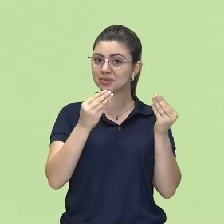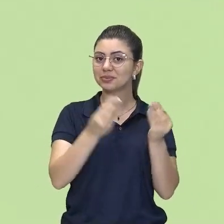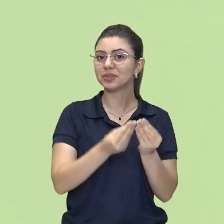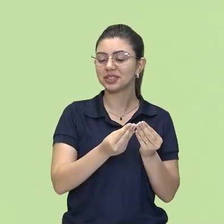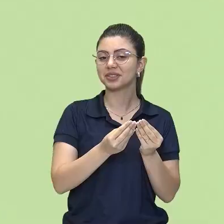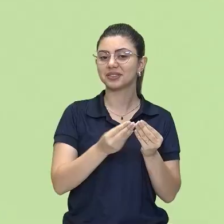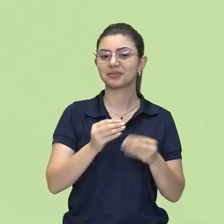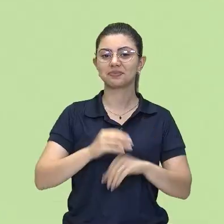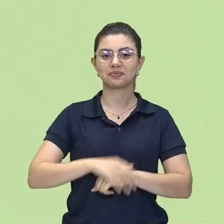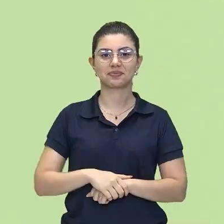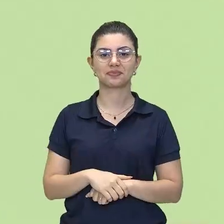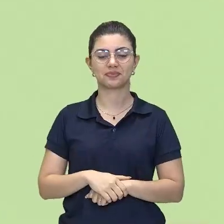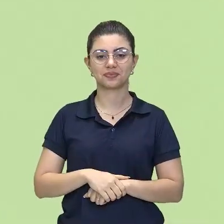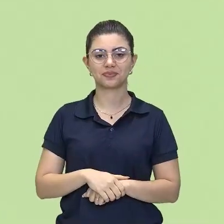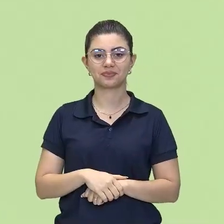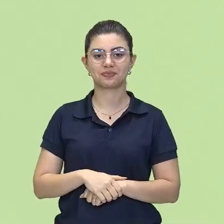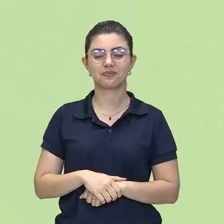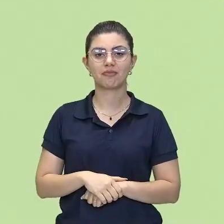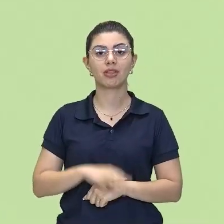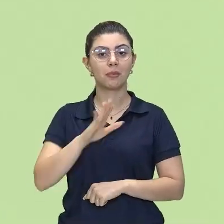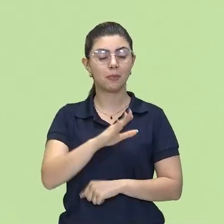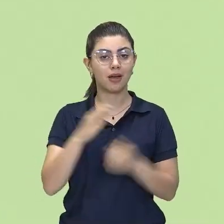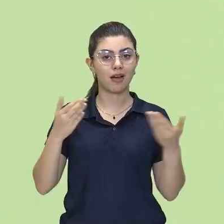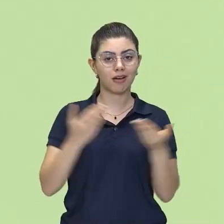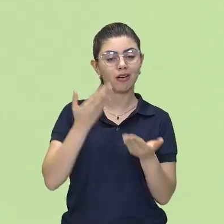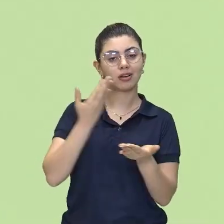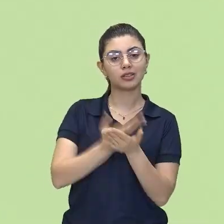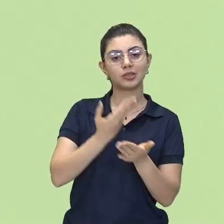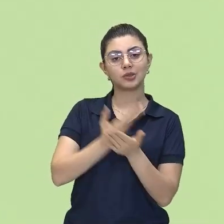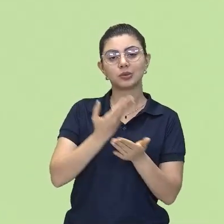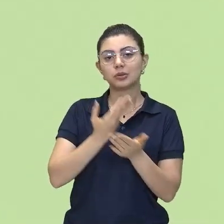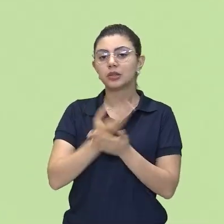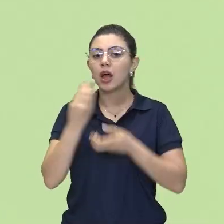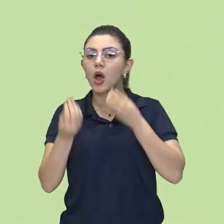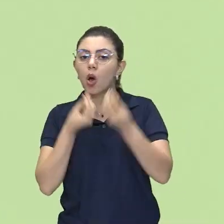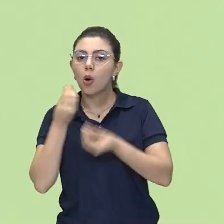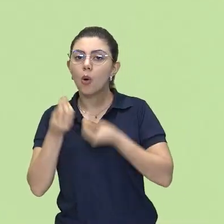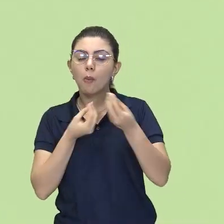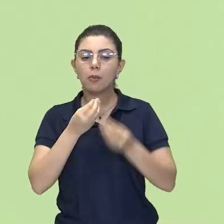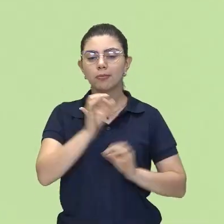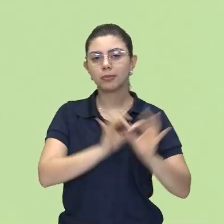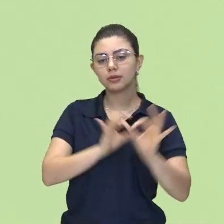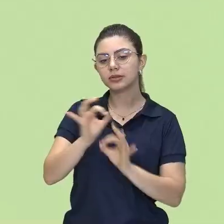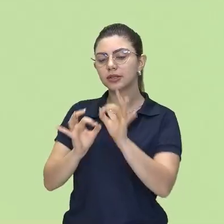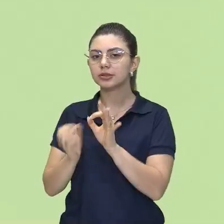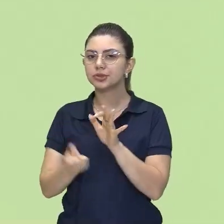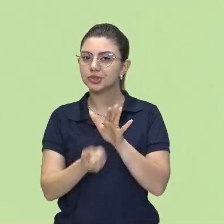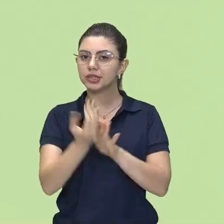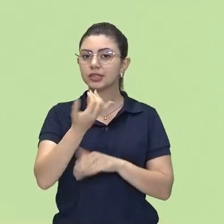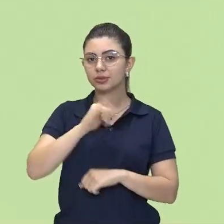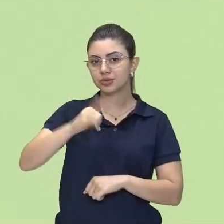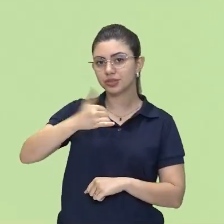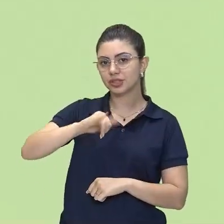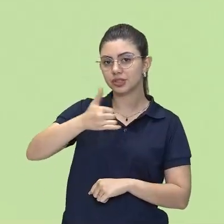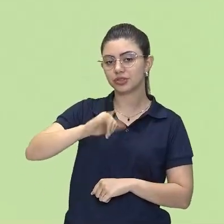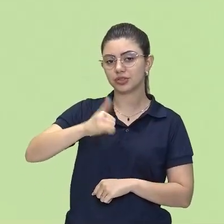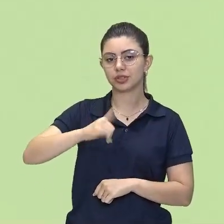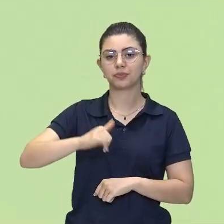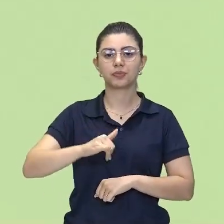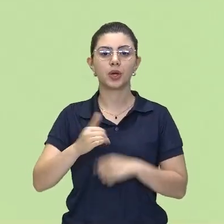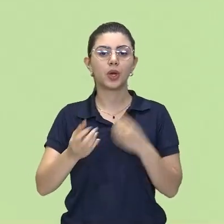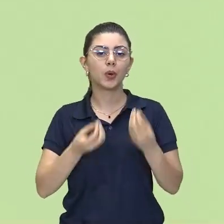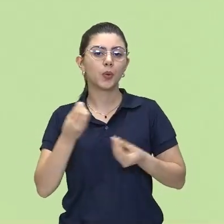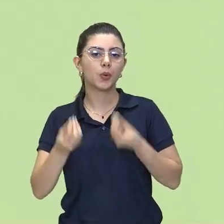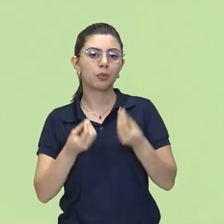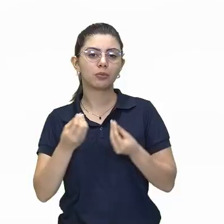Agora, vamos conhecer mais sobre o processo de produção de energia através da